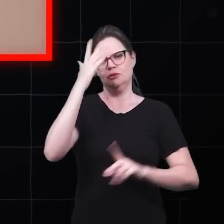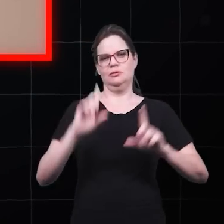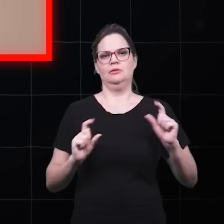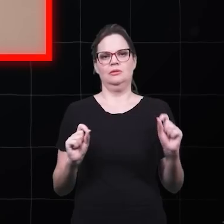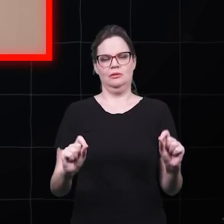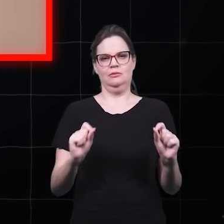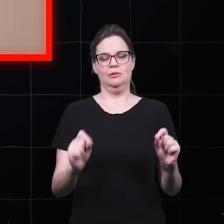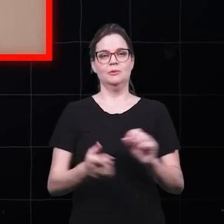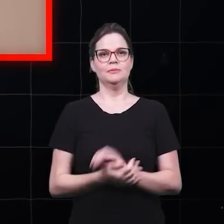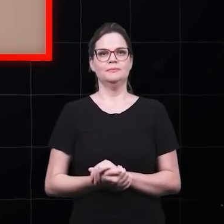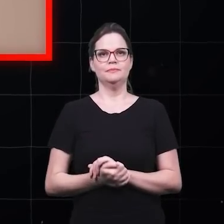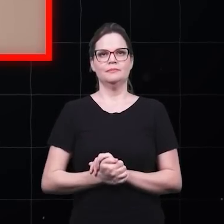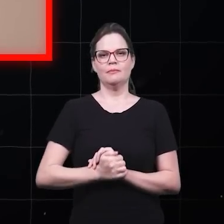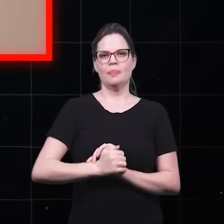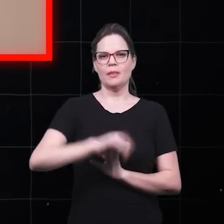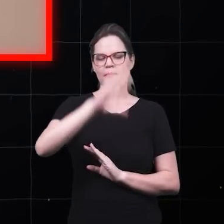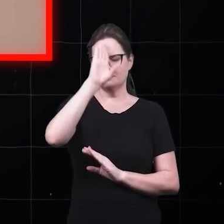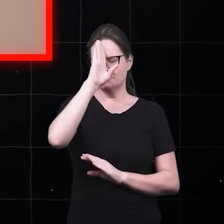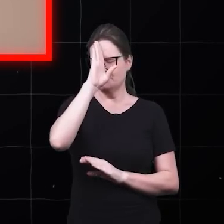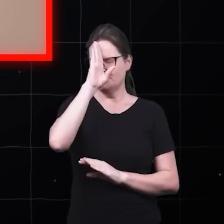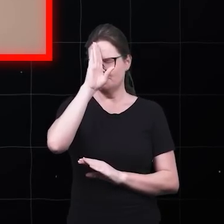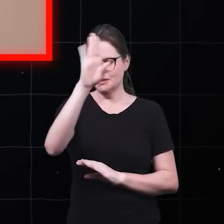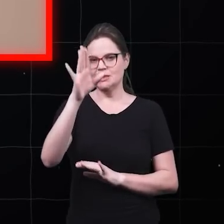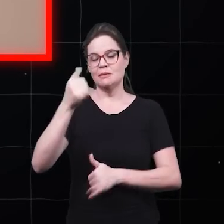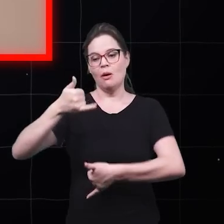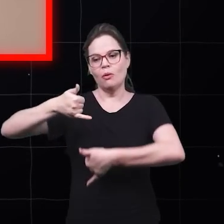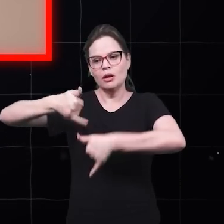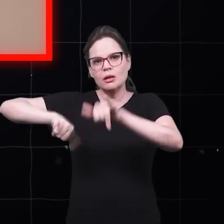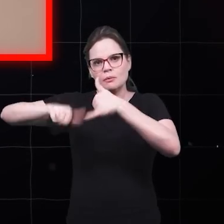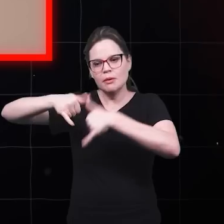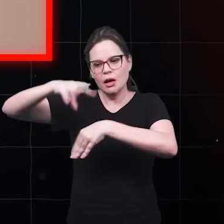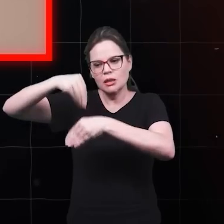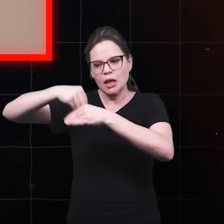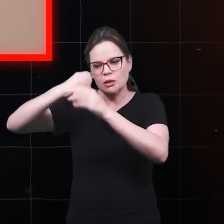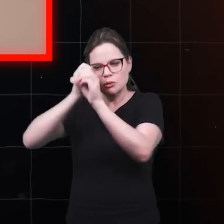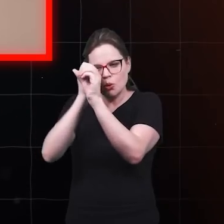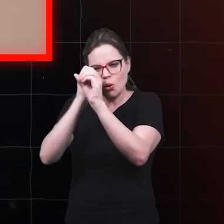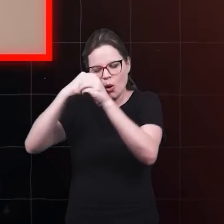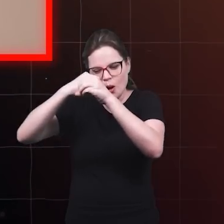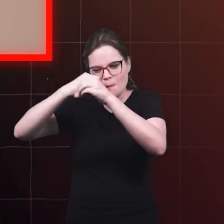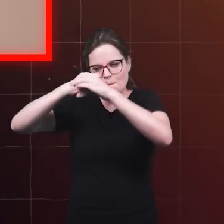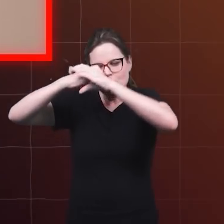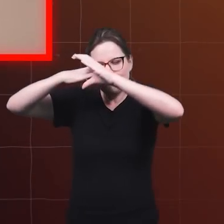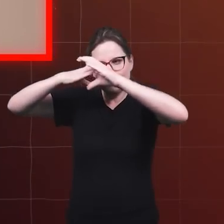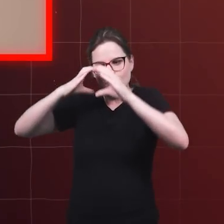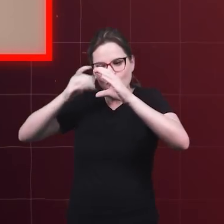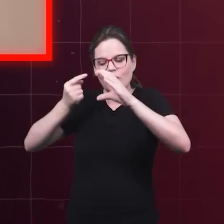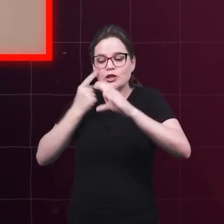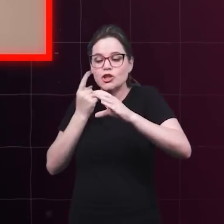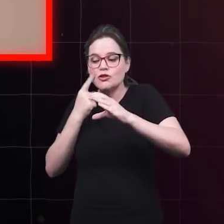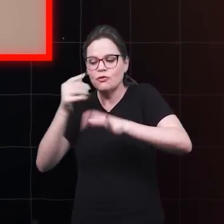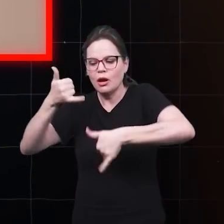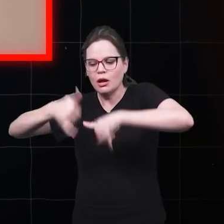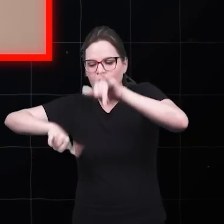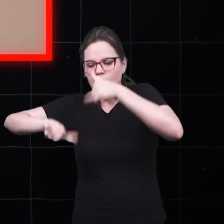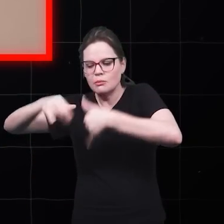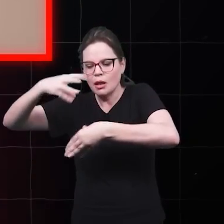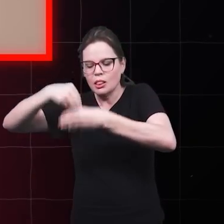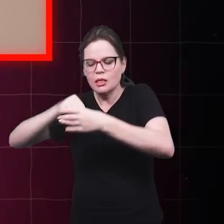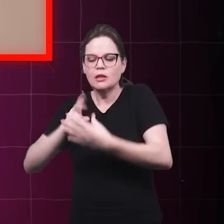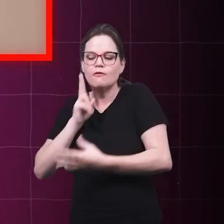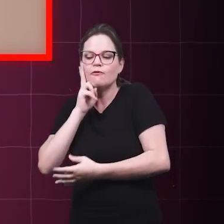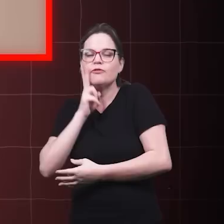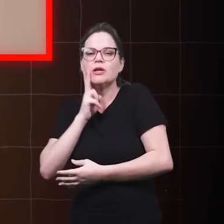a principal composição do vinho, os principais componentes químicos presentes no